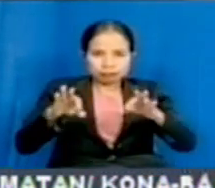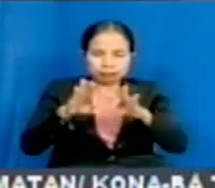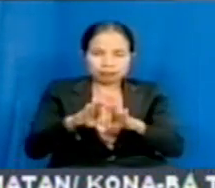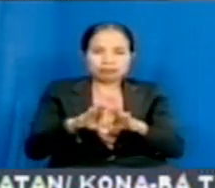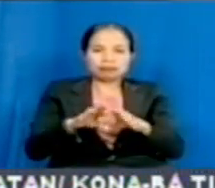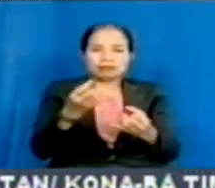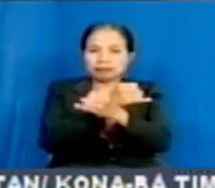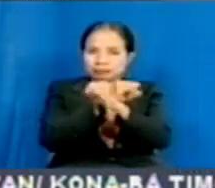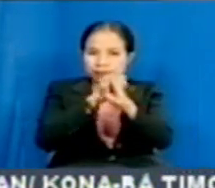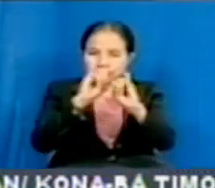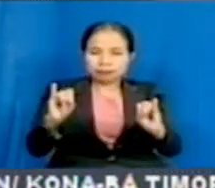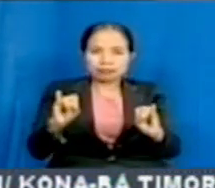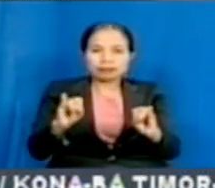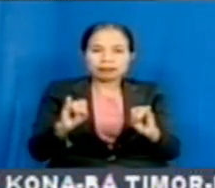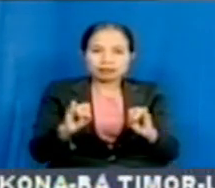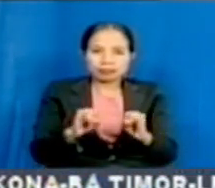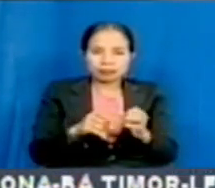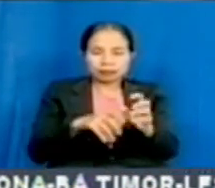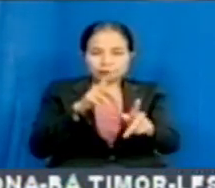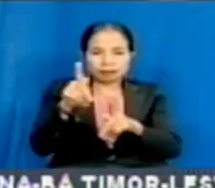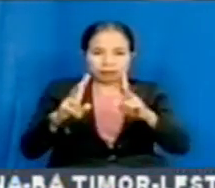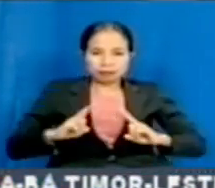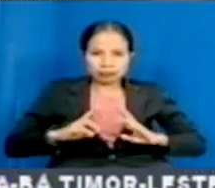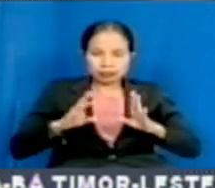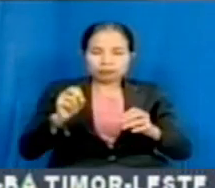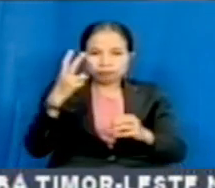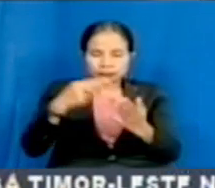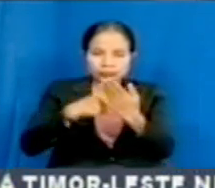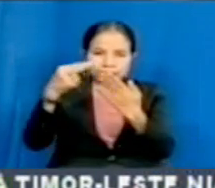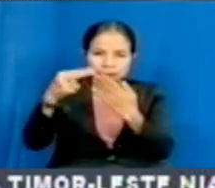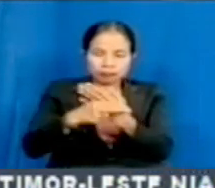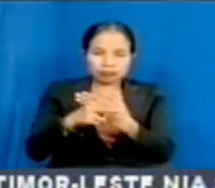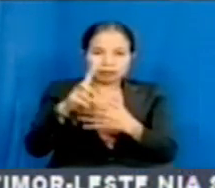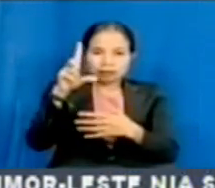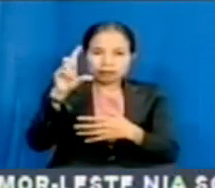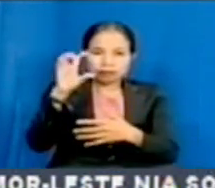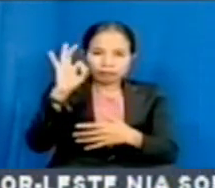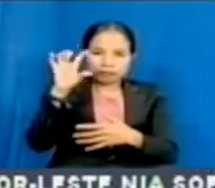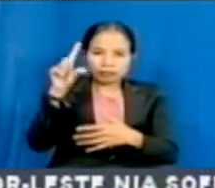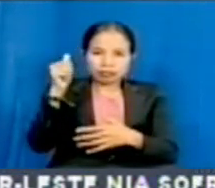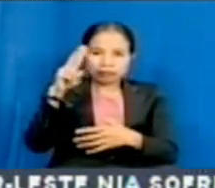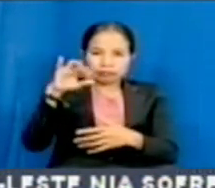o Kundrasikan, tene sobrevivente 12 de novembro, Flávio Ranzel.